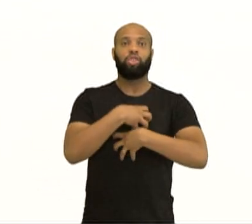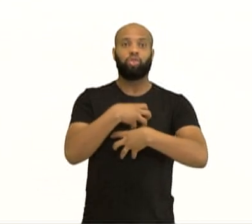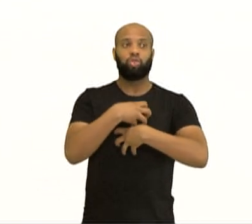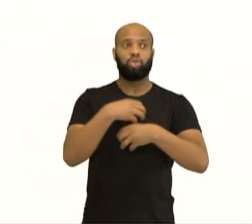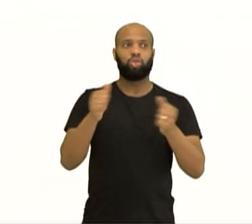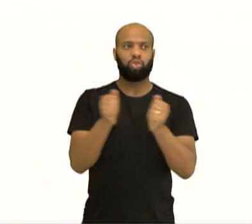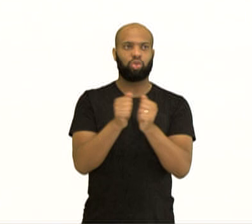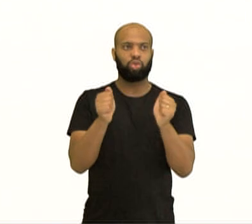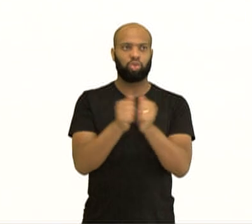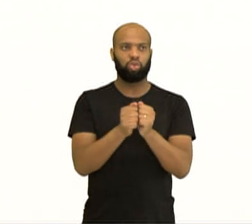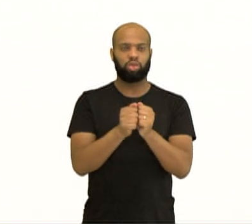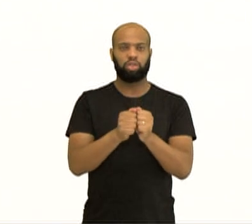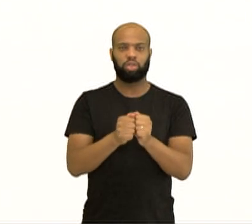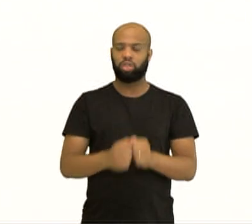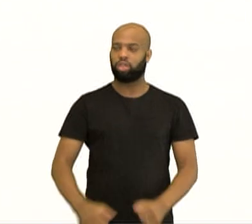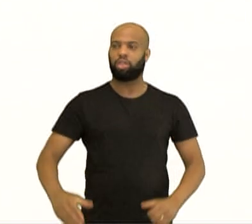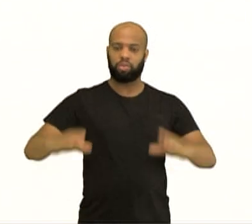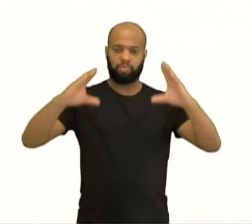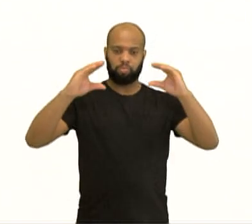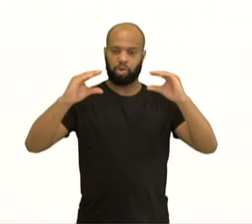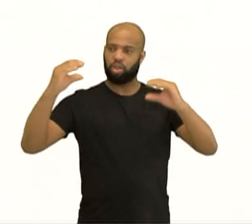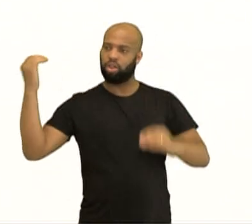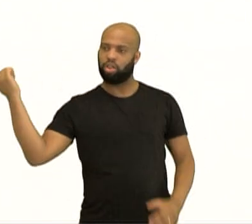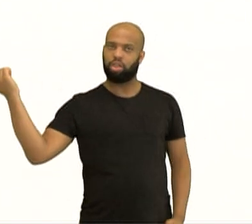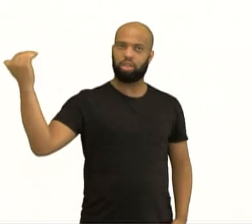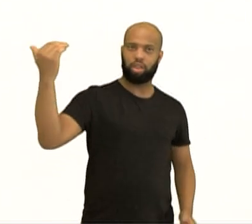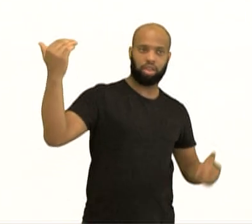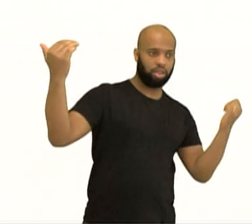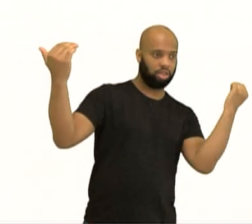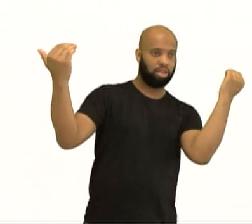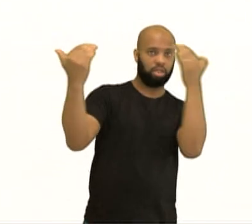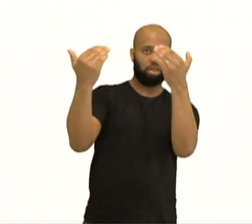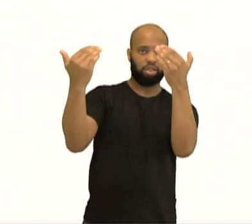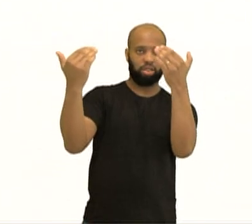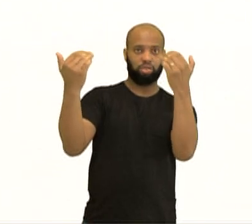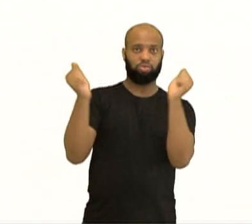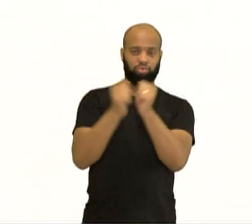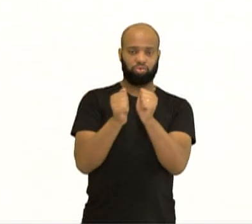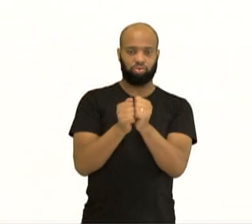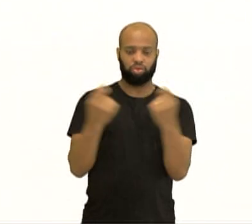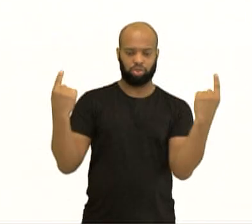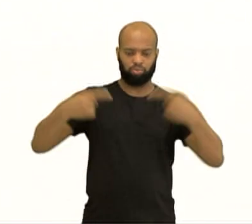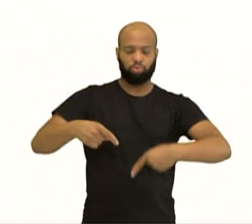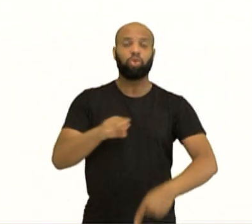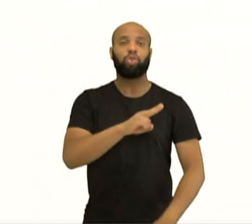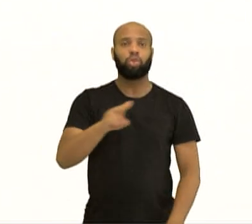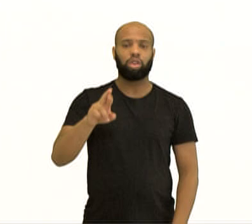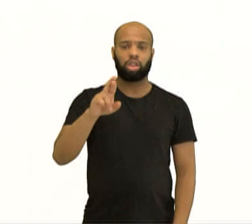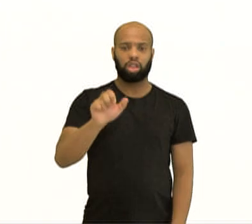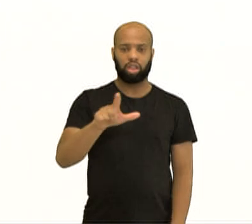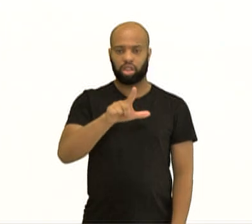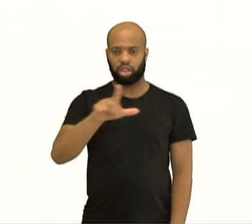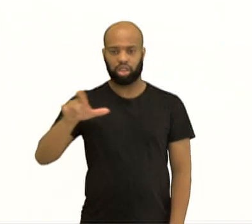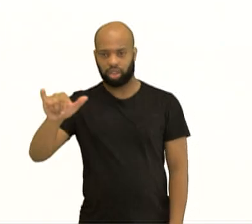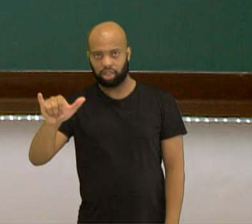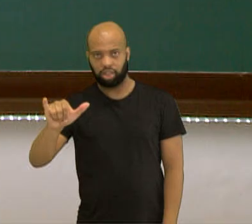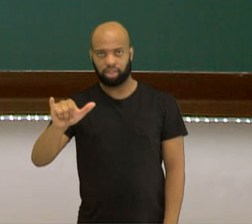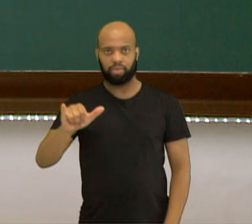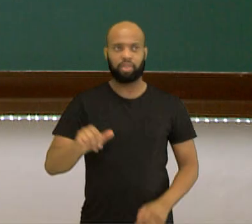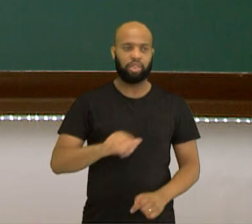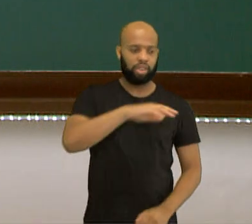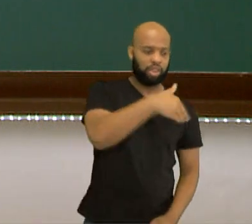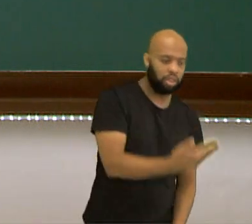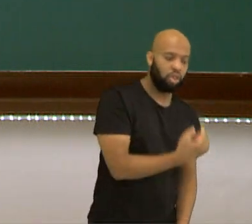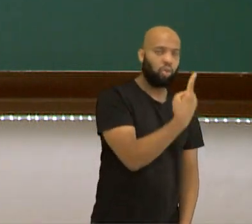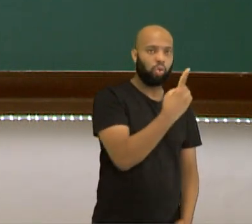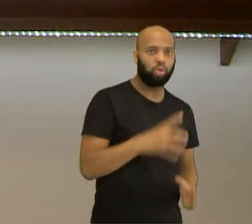elas são lançadas simultaneamente. Disputa se chama rally. A bola, cada bola vale um ponto e os sets